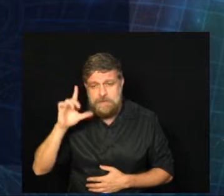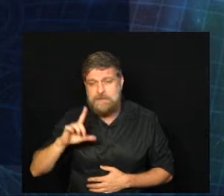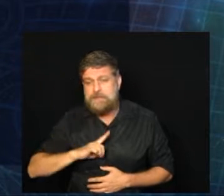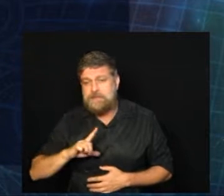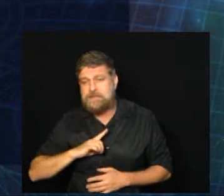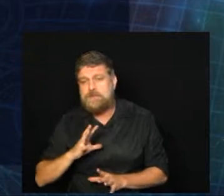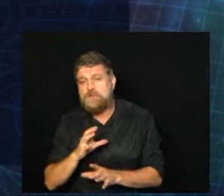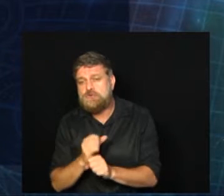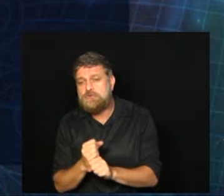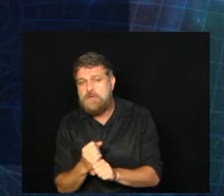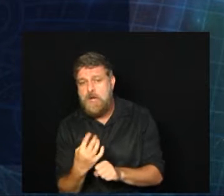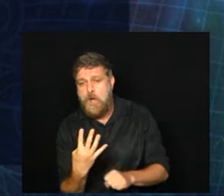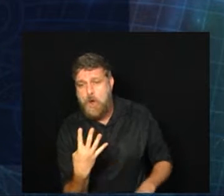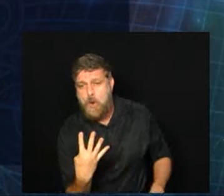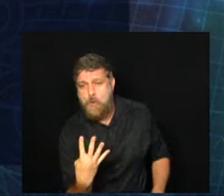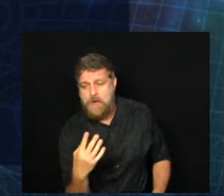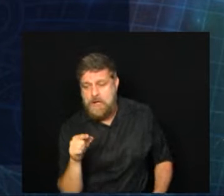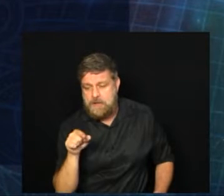no total